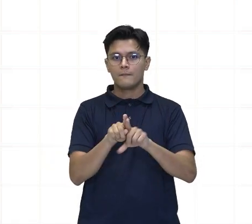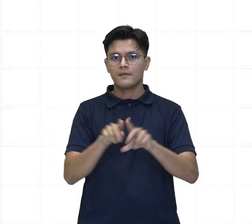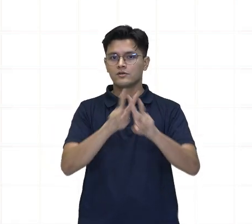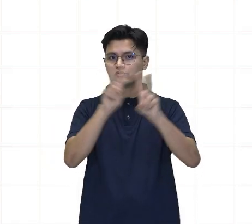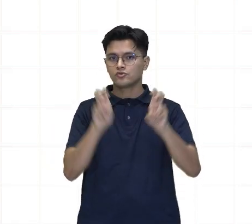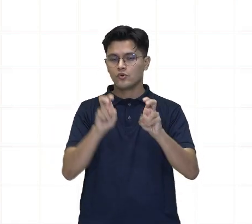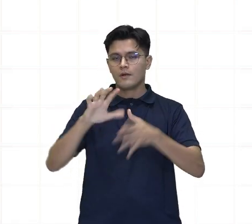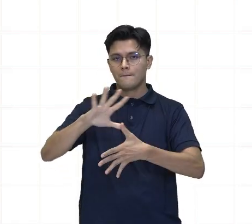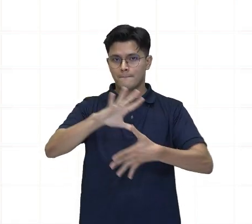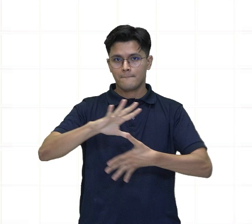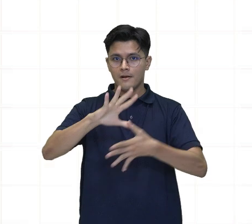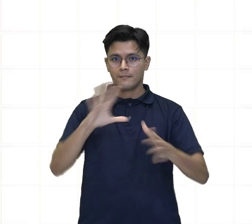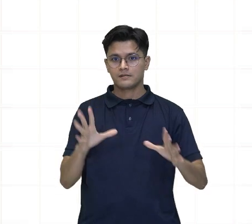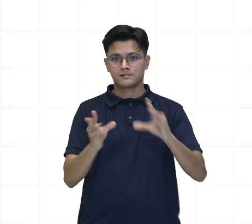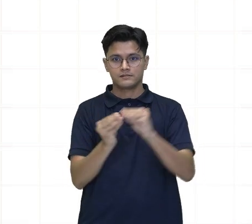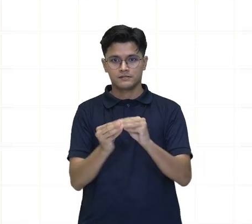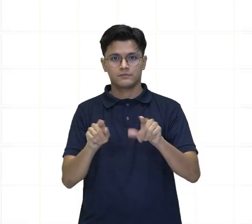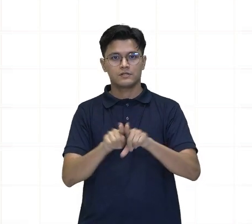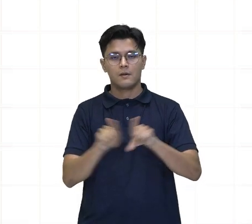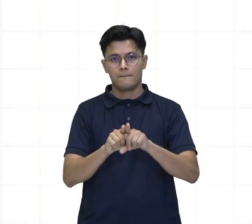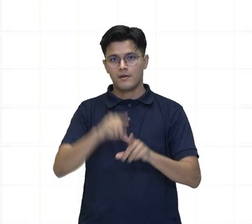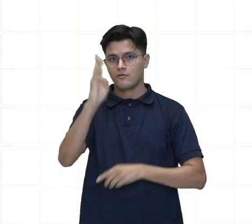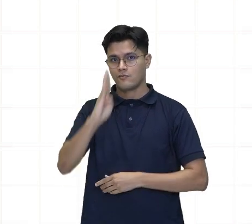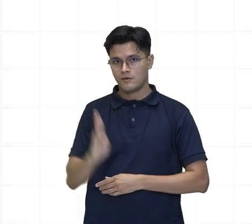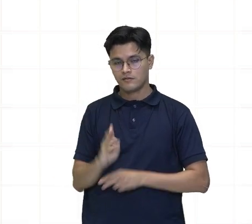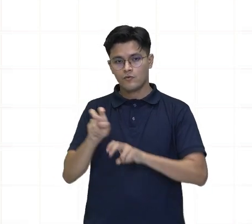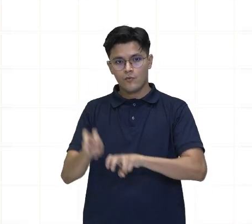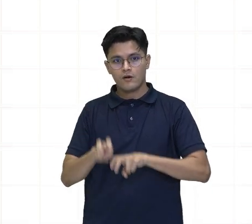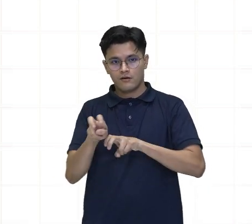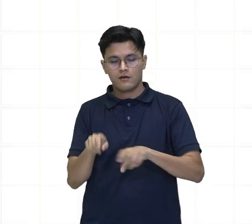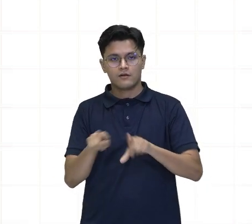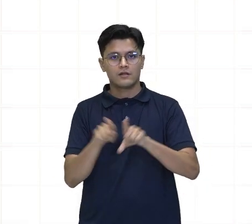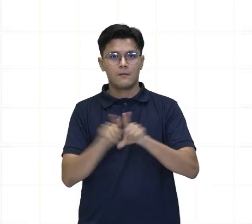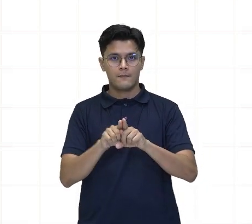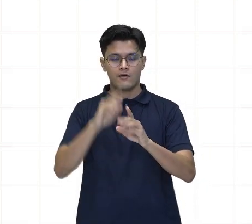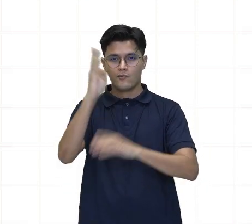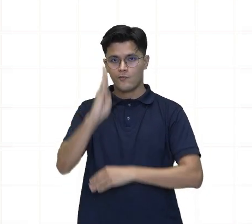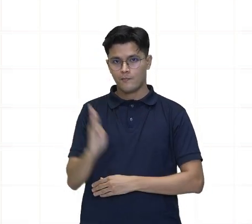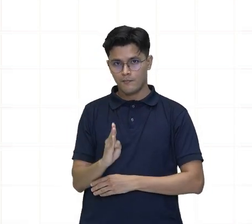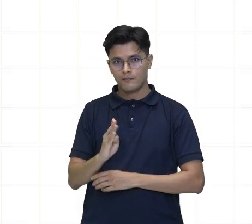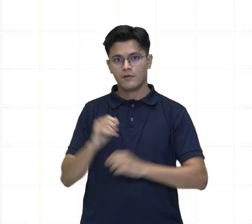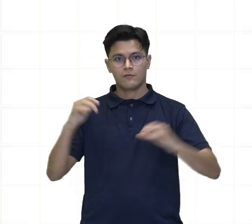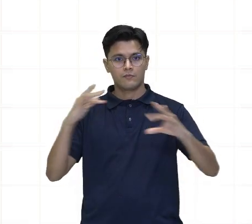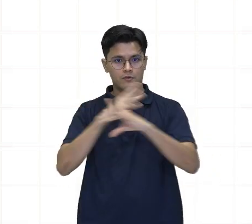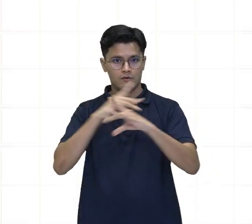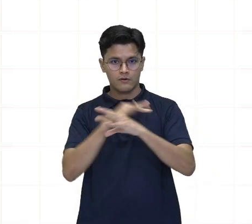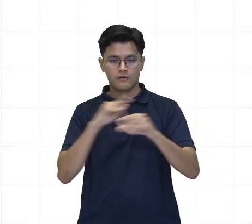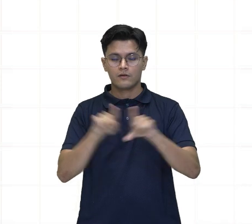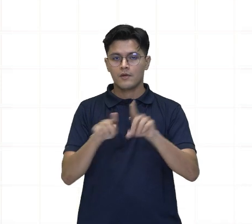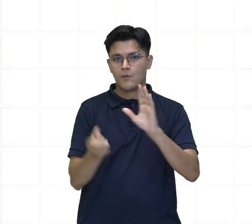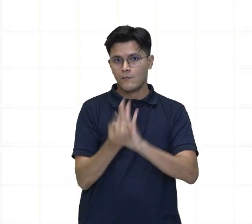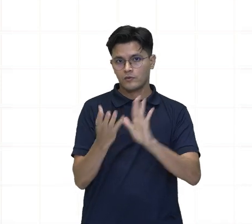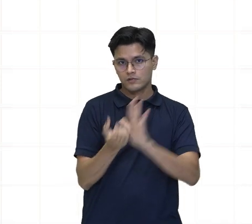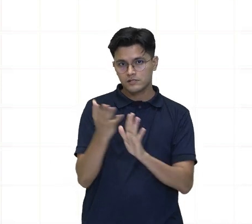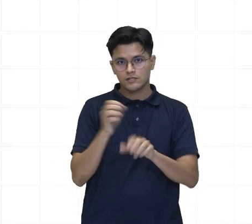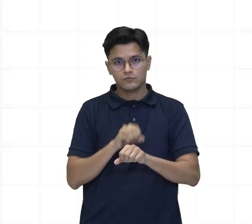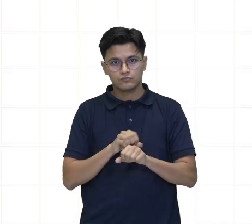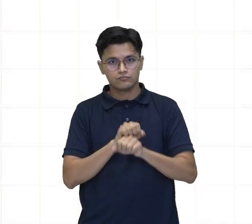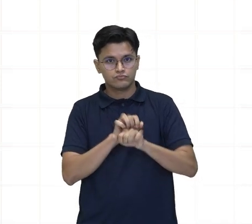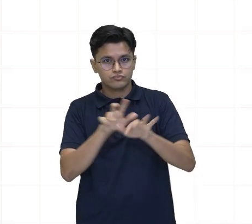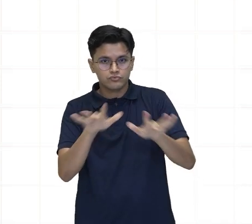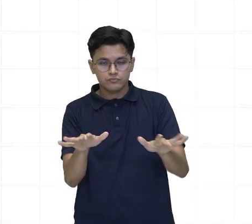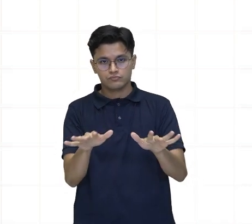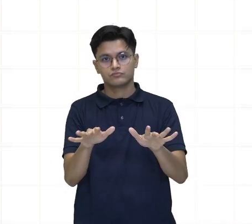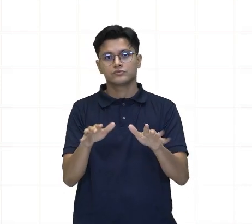sínteses, Brasil agrário, Brasil urbano, produção e circulação de mercadoria, população,